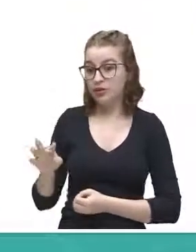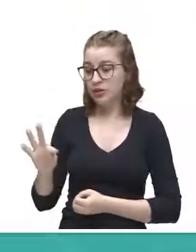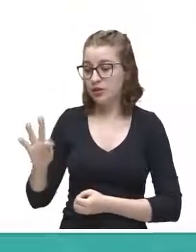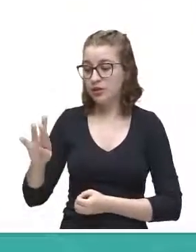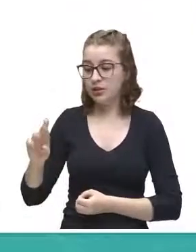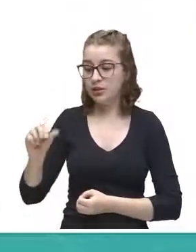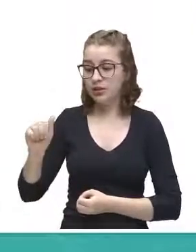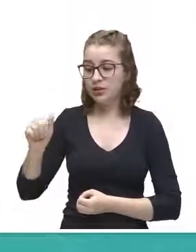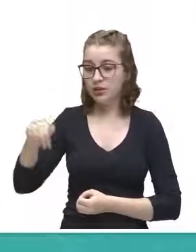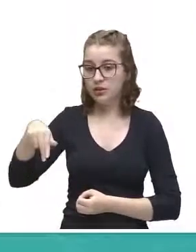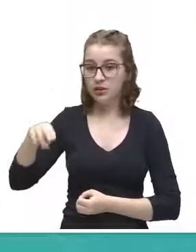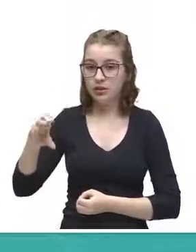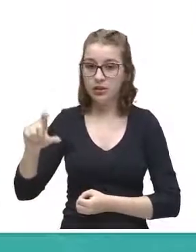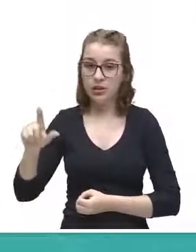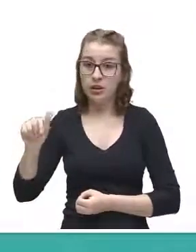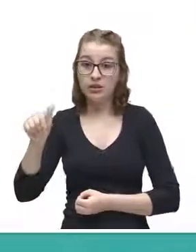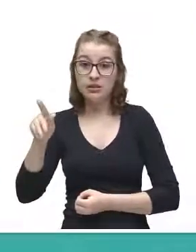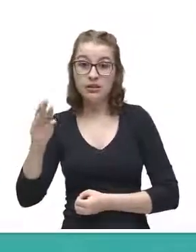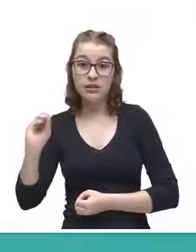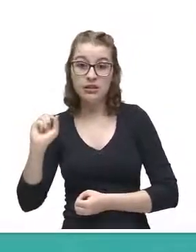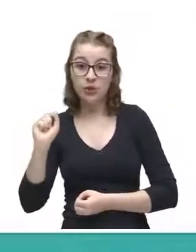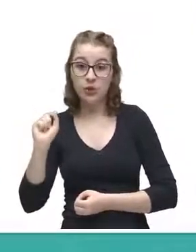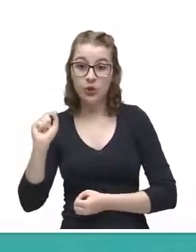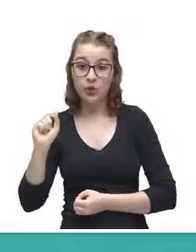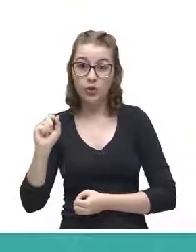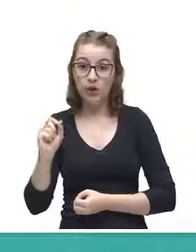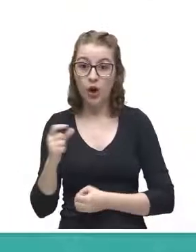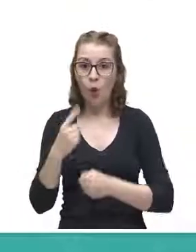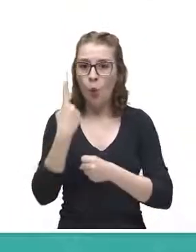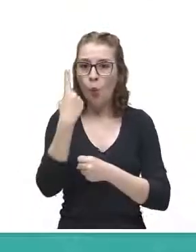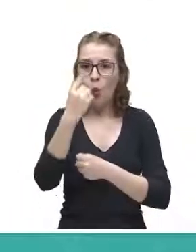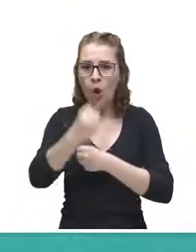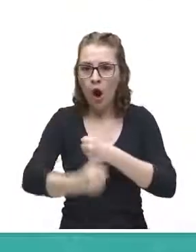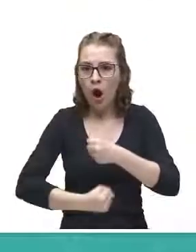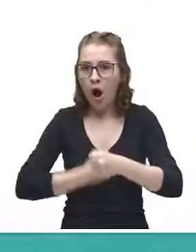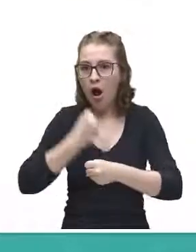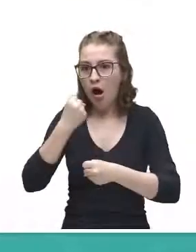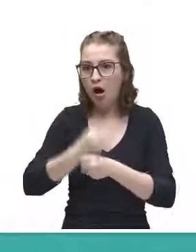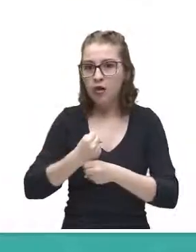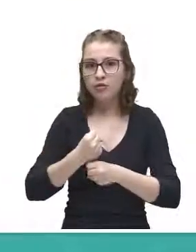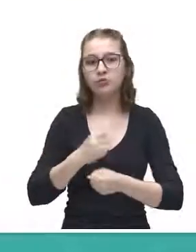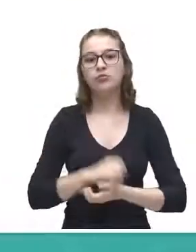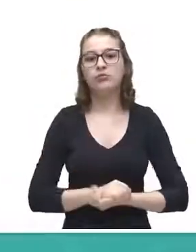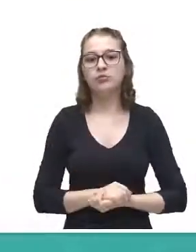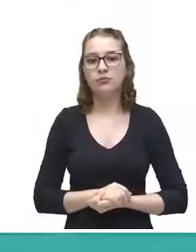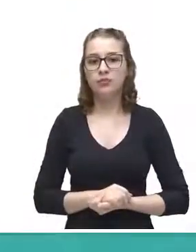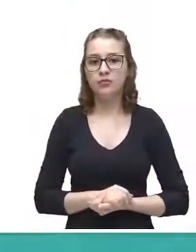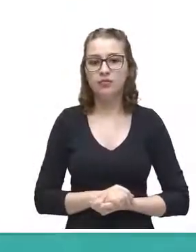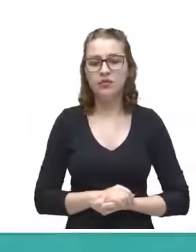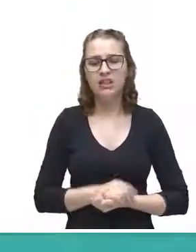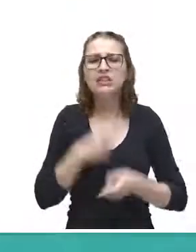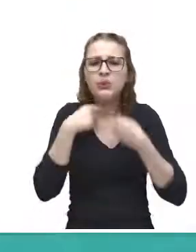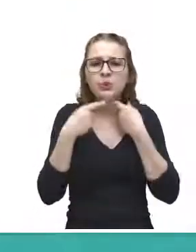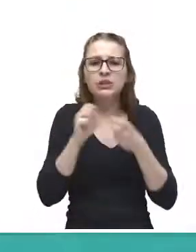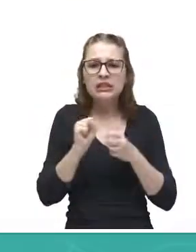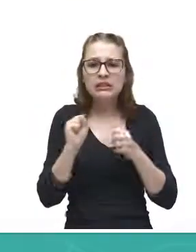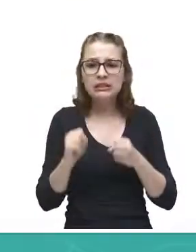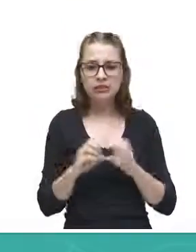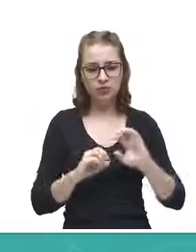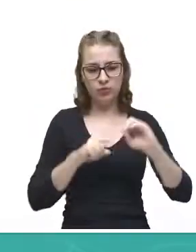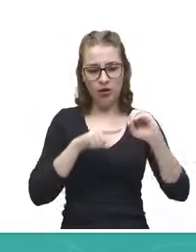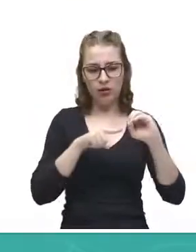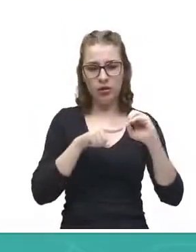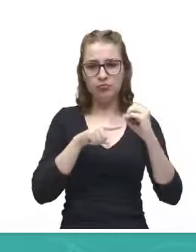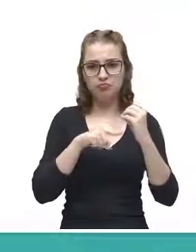né? Que vai nos dar aí as estações do ano. Agora, professora, eu tenho uma dúvida. E se a Terra parasse de girar, o que